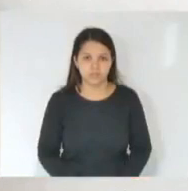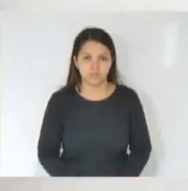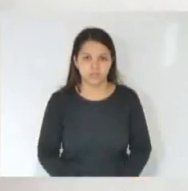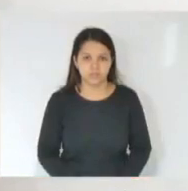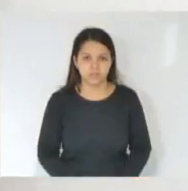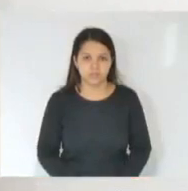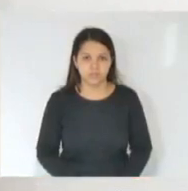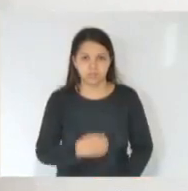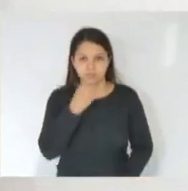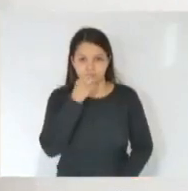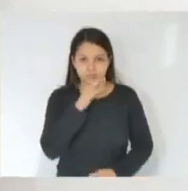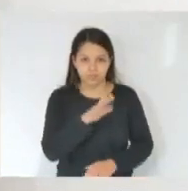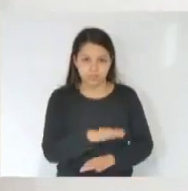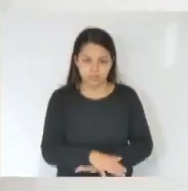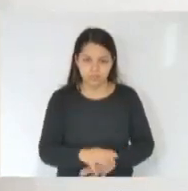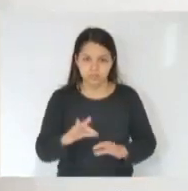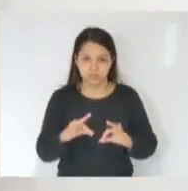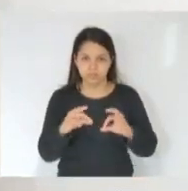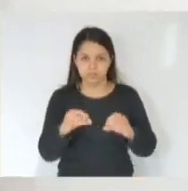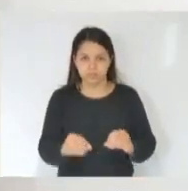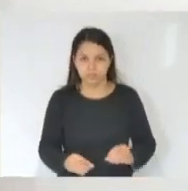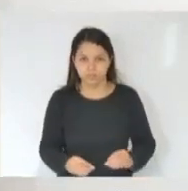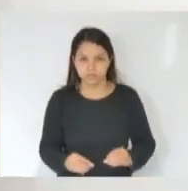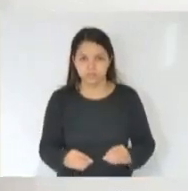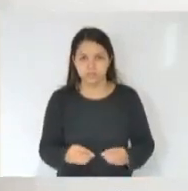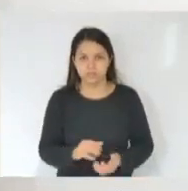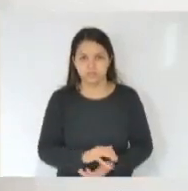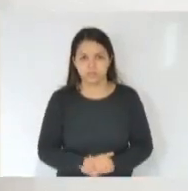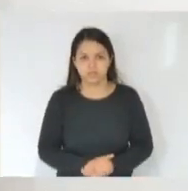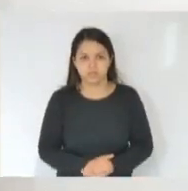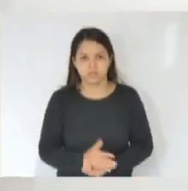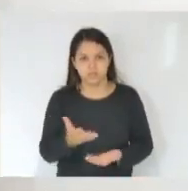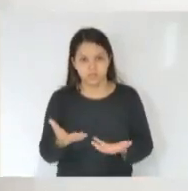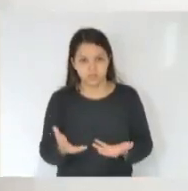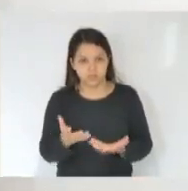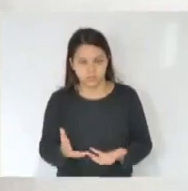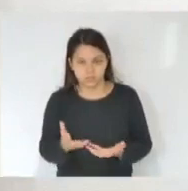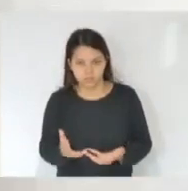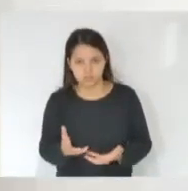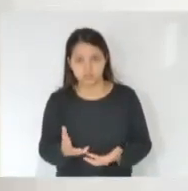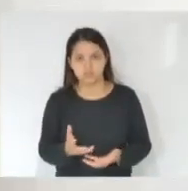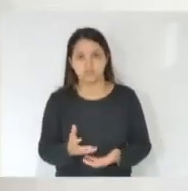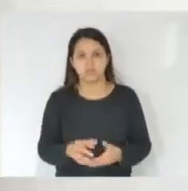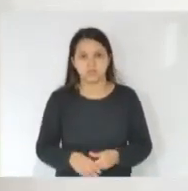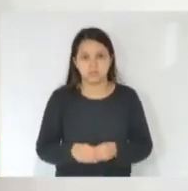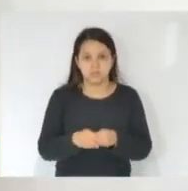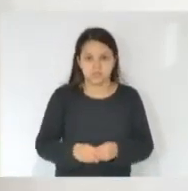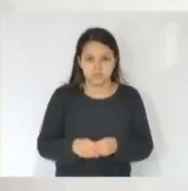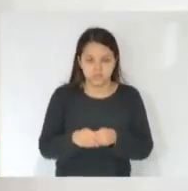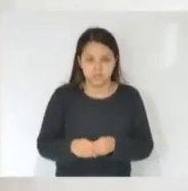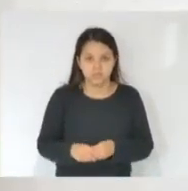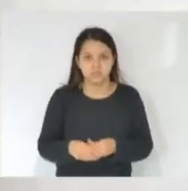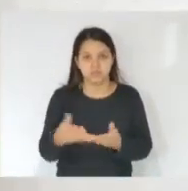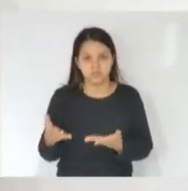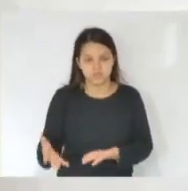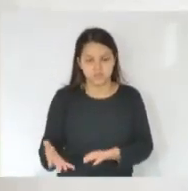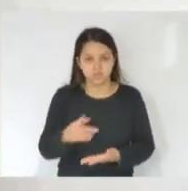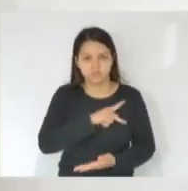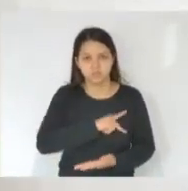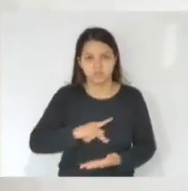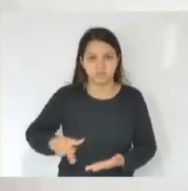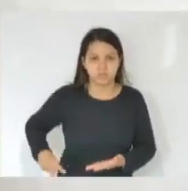Uma boa tarde a todos. Quero cumprimentar quem preside, deputado